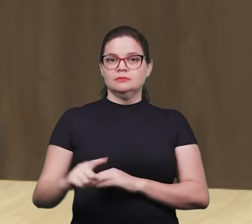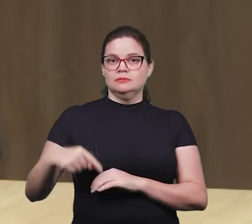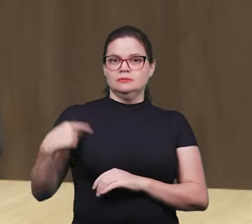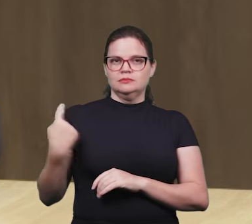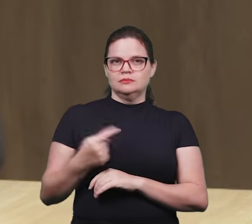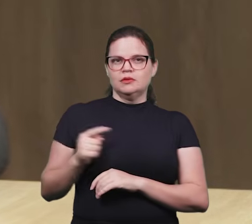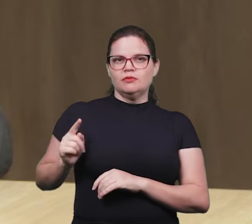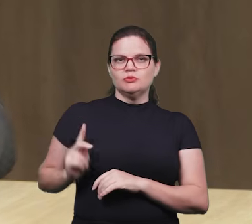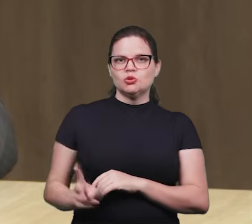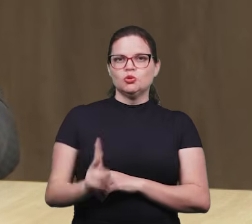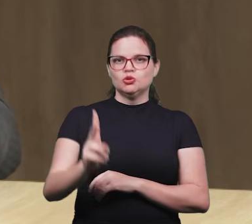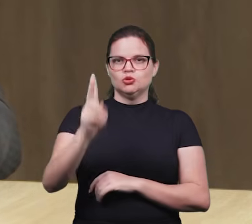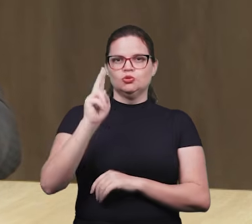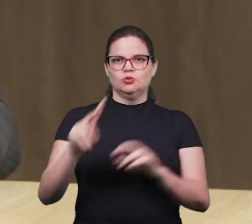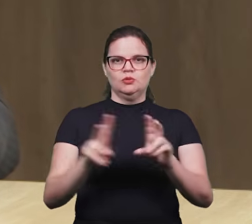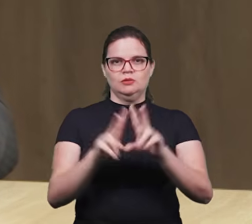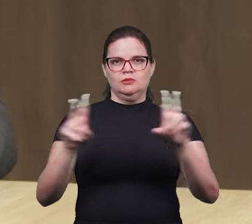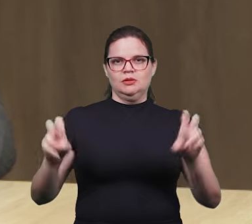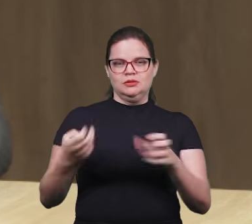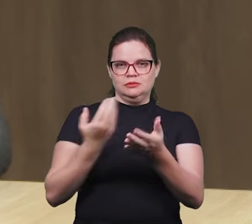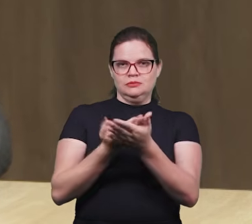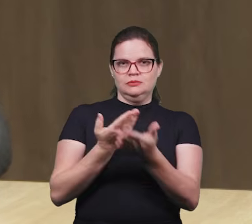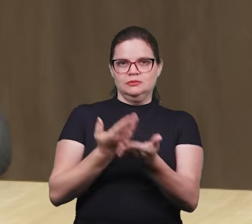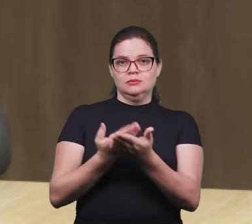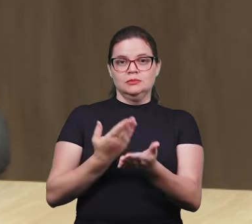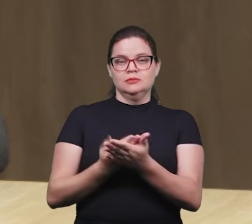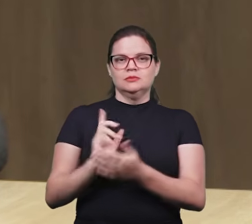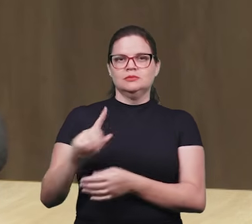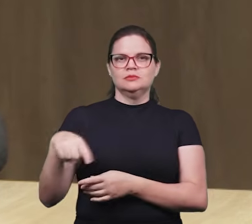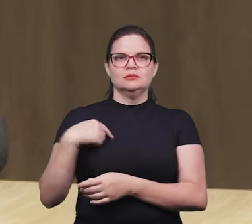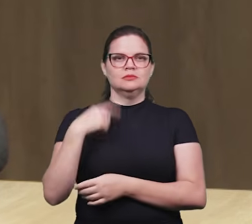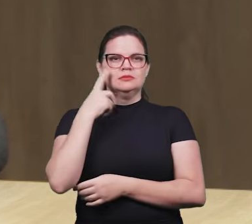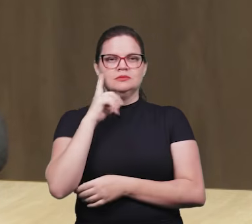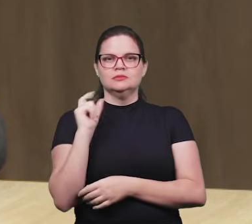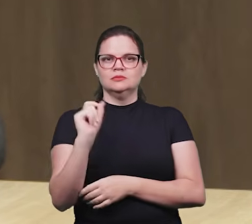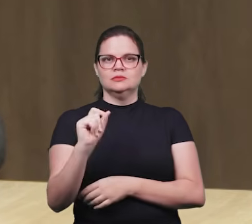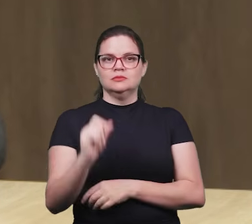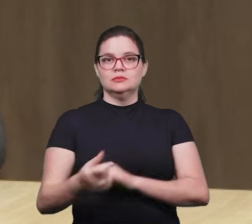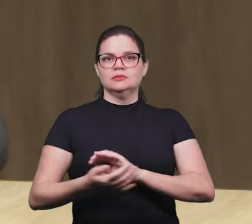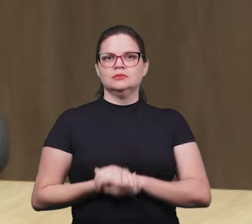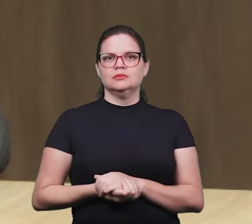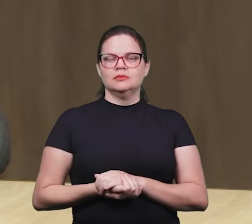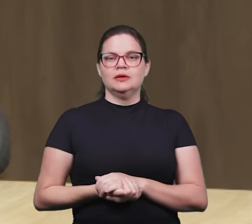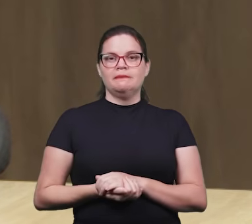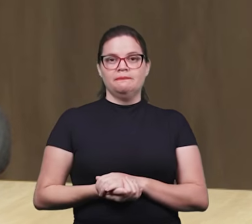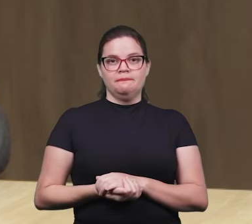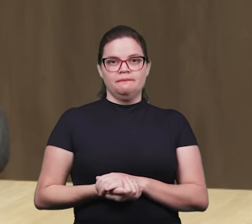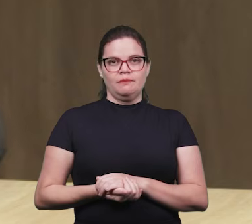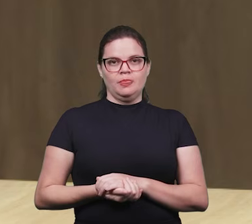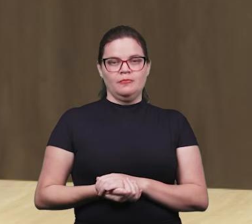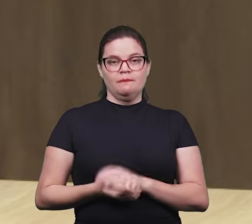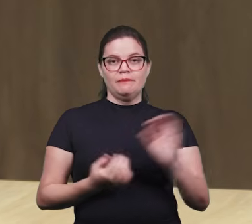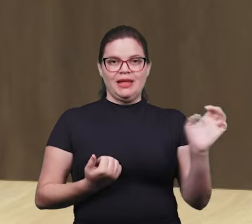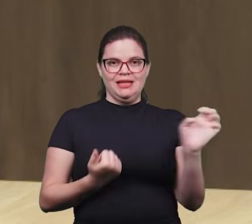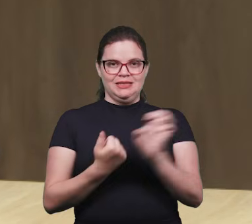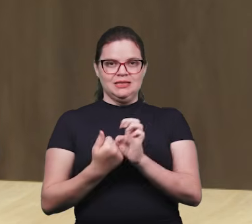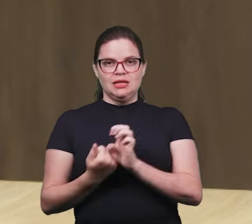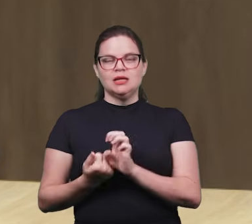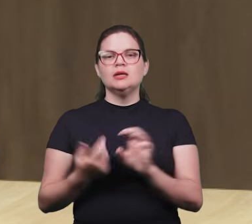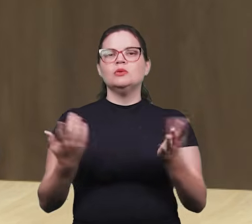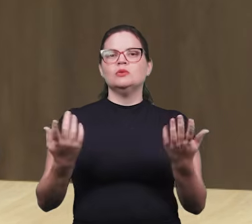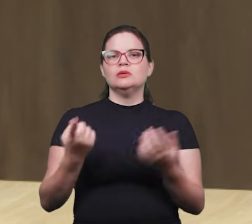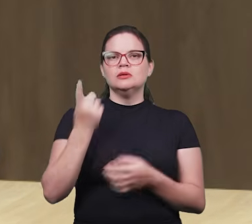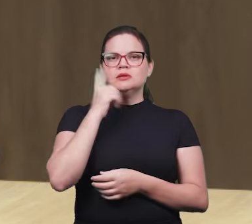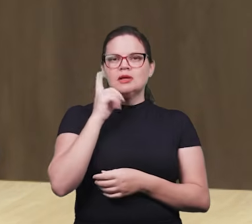continuidade aqui a esse estudo, nós vemos que Eliseu, depois que ali